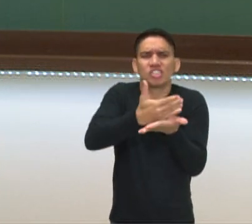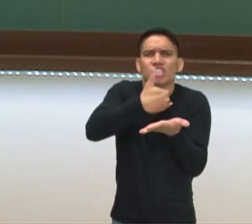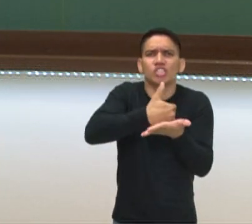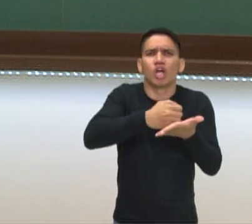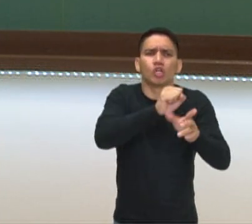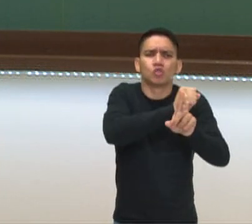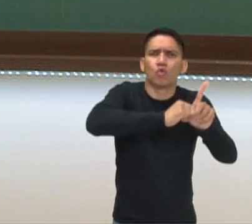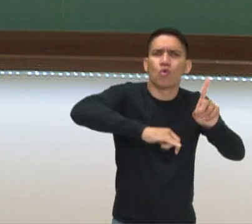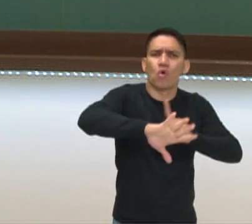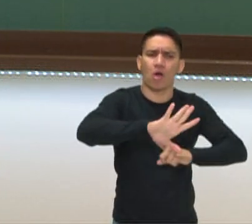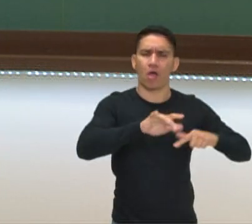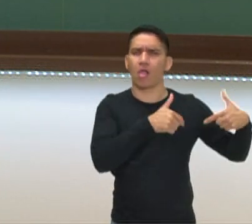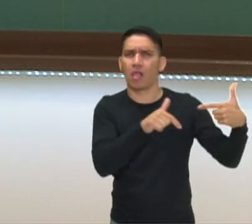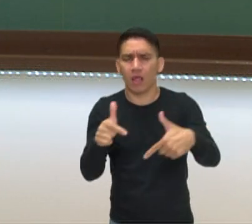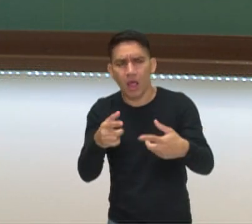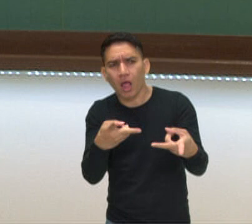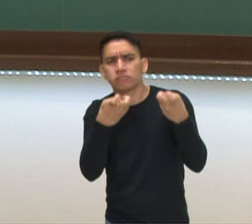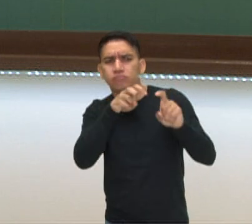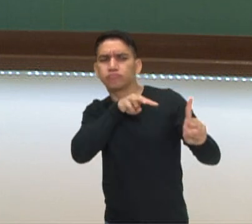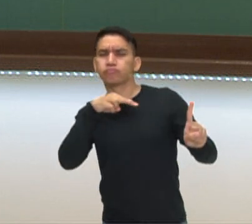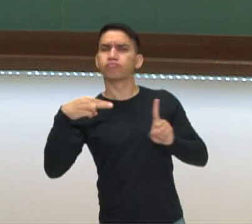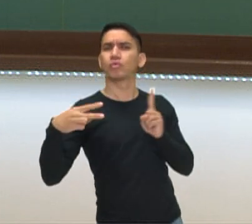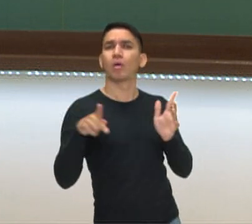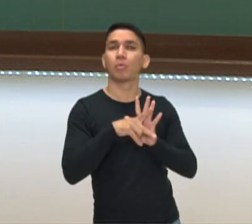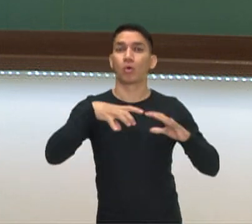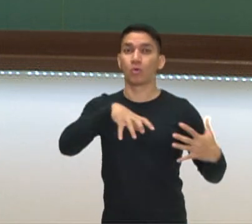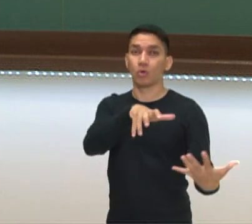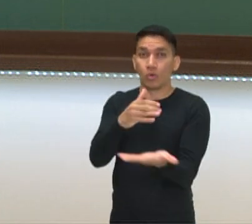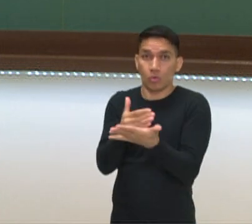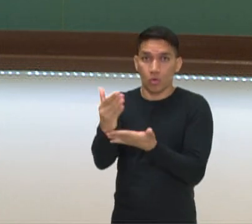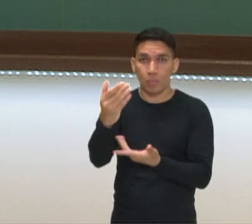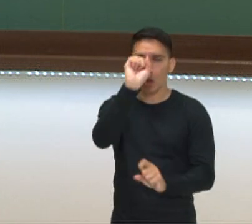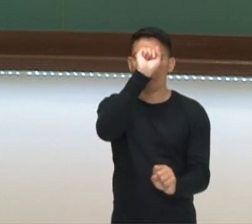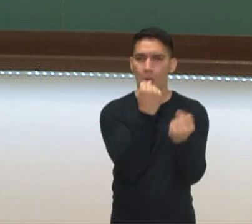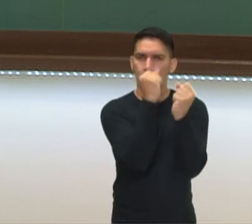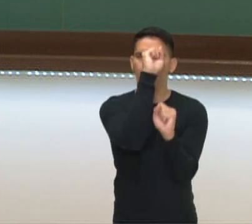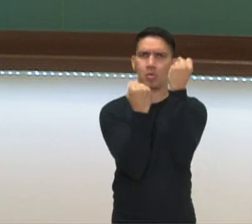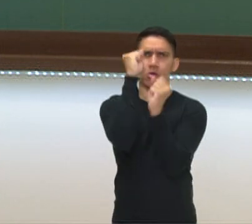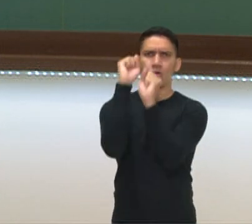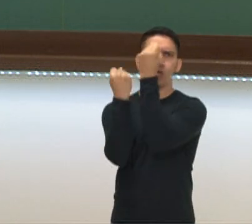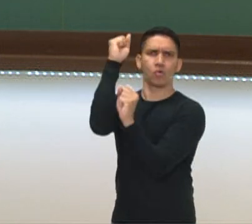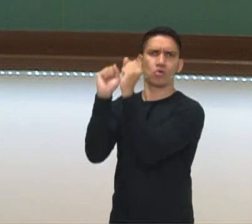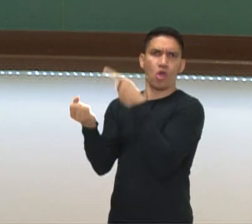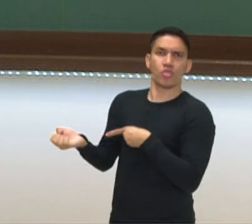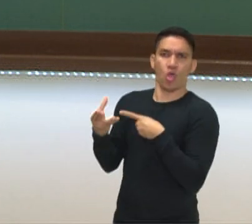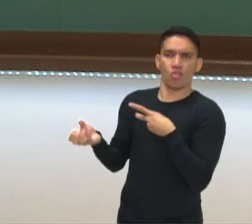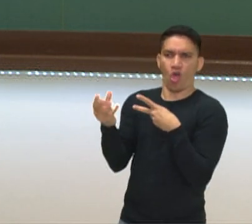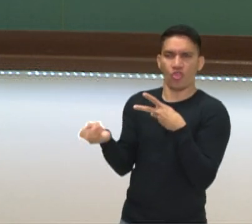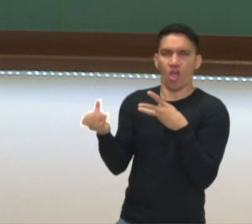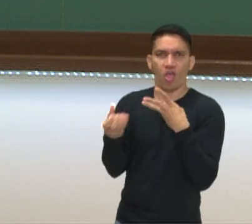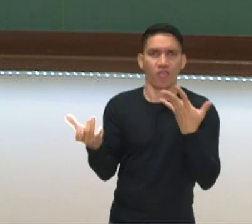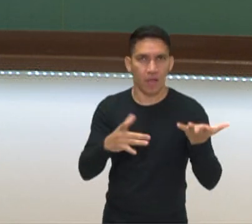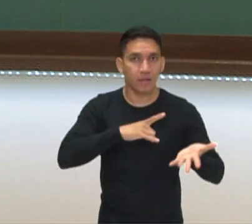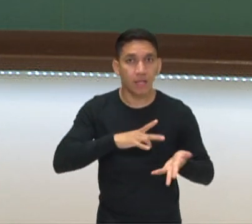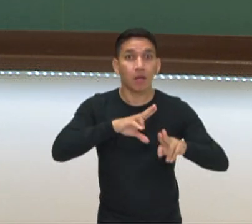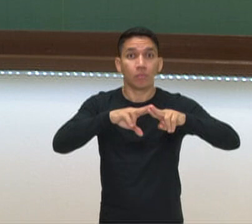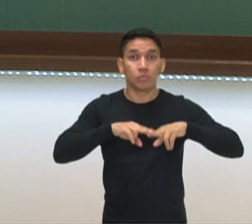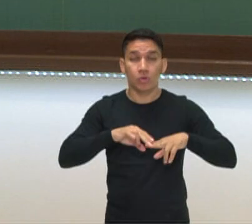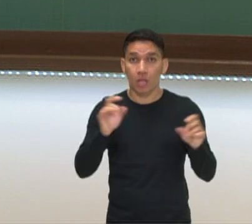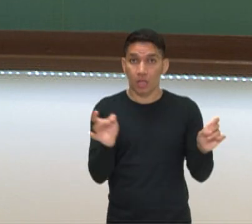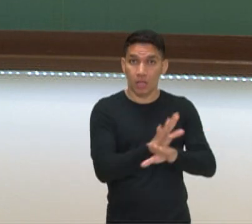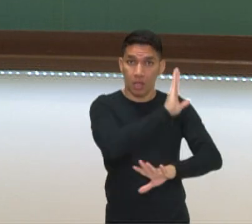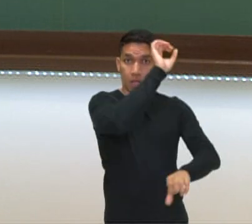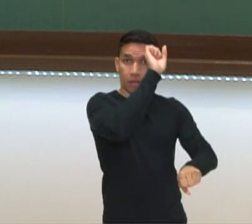esse cenário em que o mundo começava a ser industrializado, cheio de inovação. Então, saímos do sistema